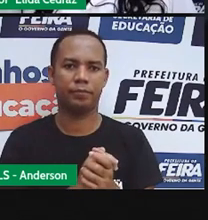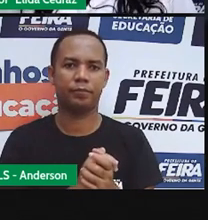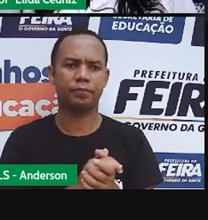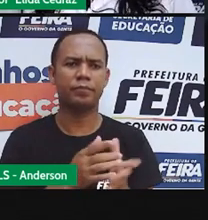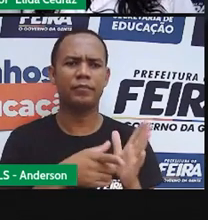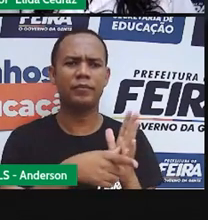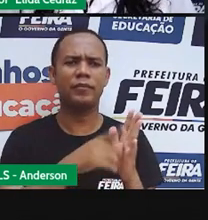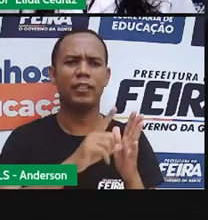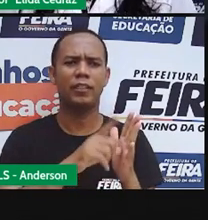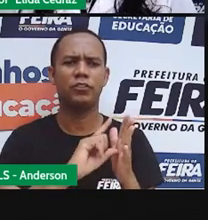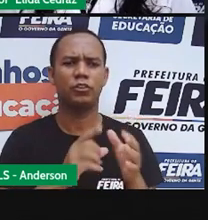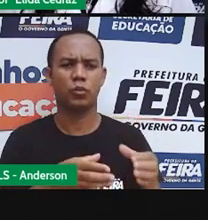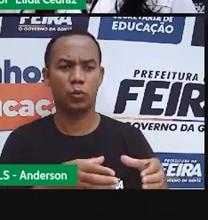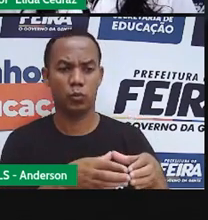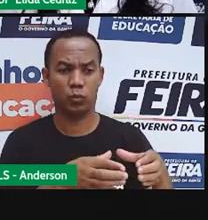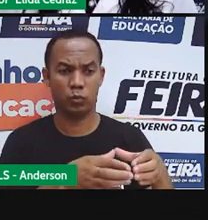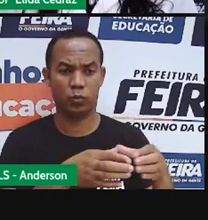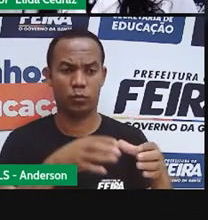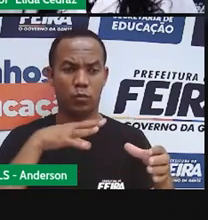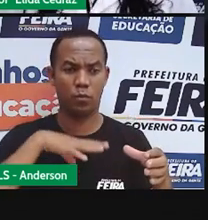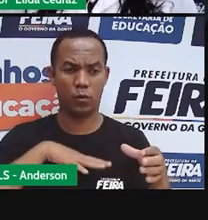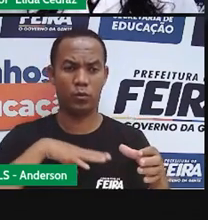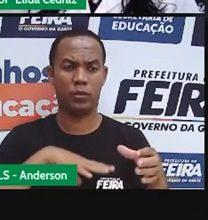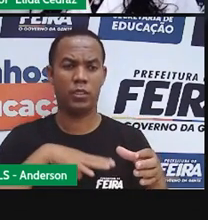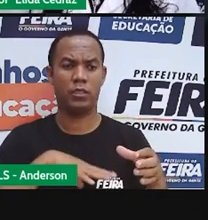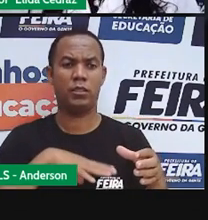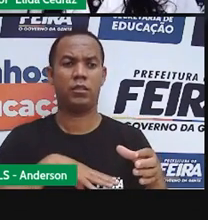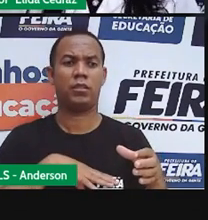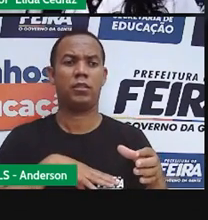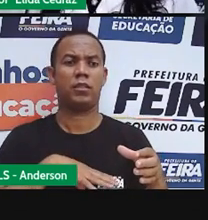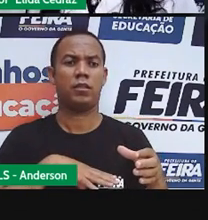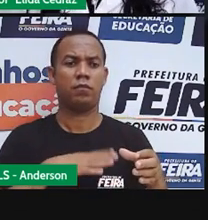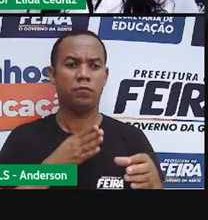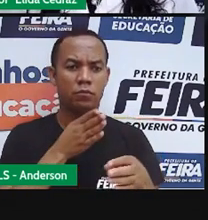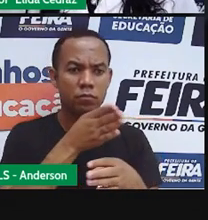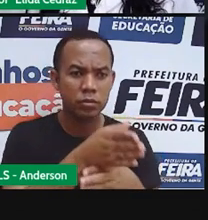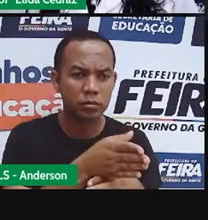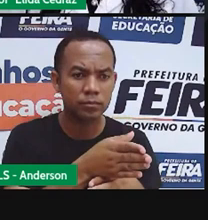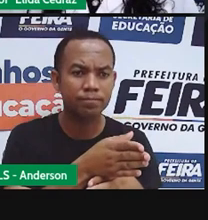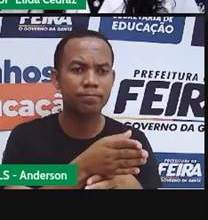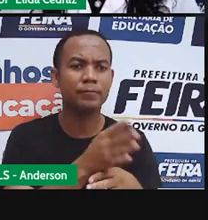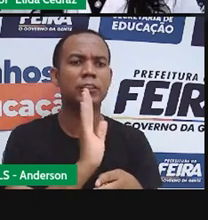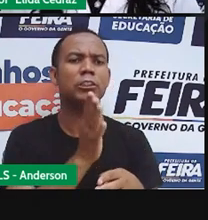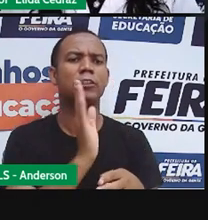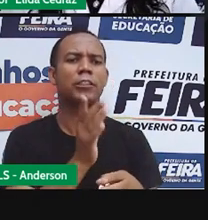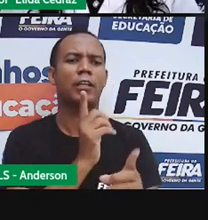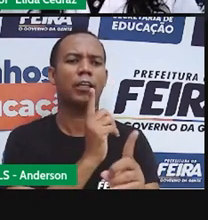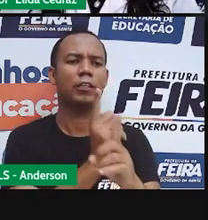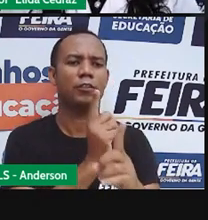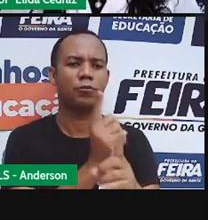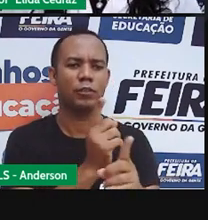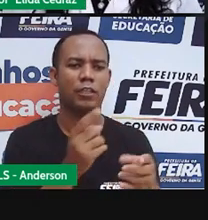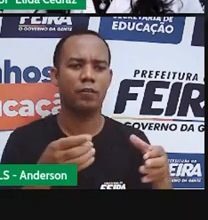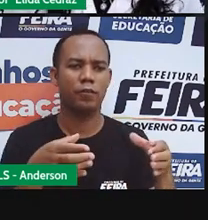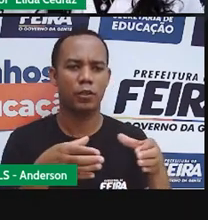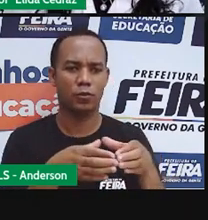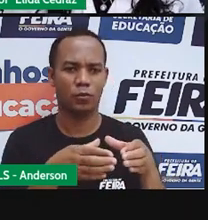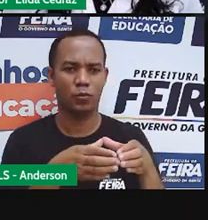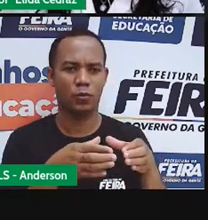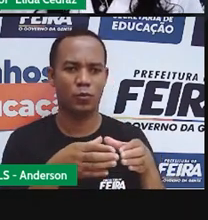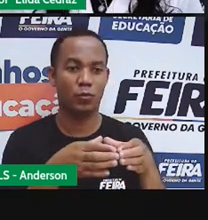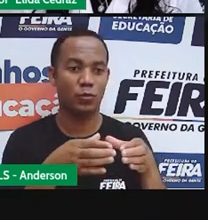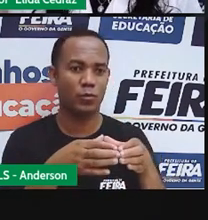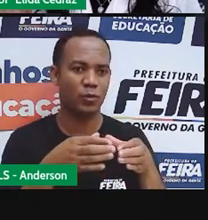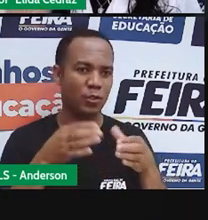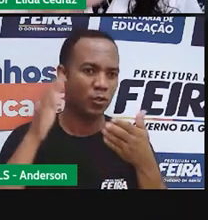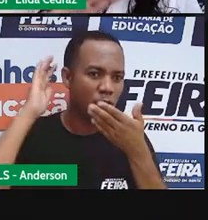Antes dos portugueses chegarem ao Brasil, os indígenas já habitavam nessas terras, em especial no